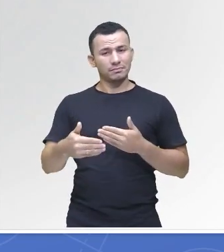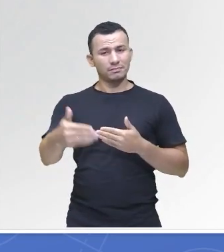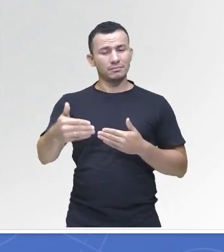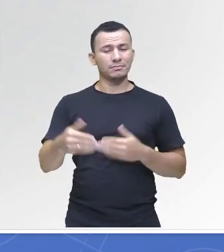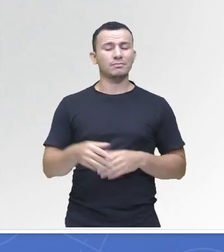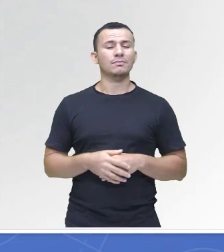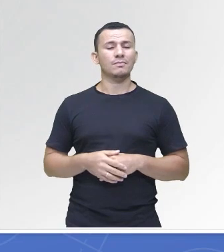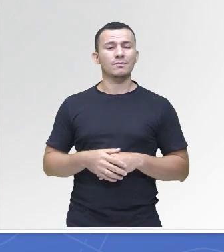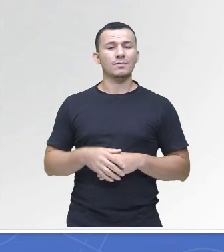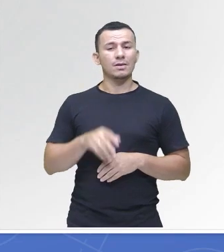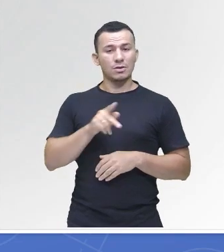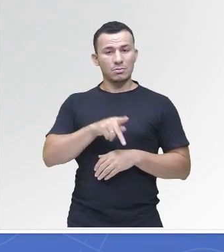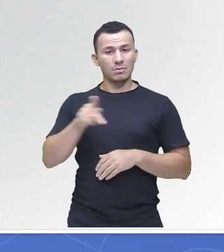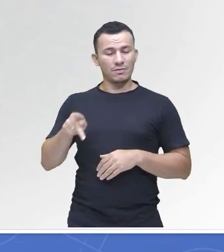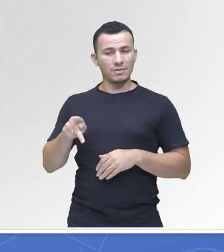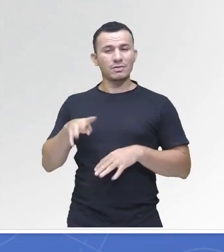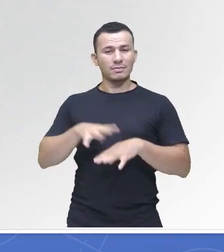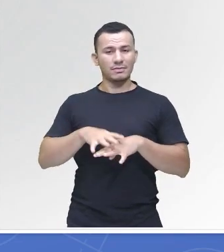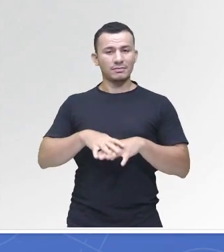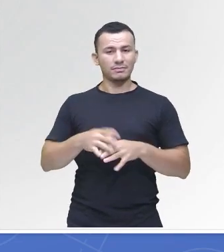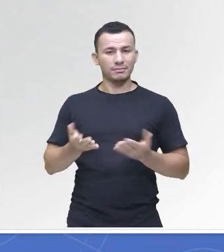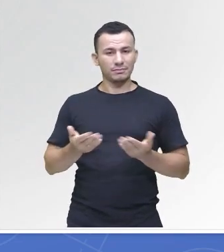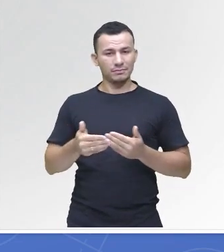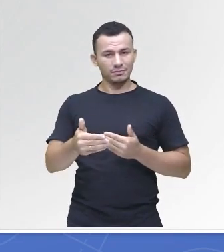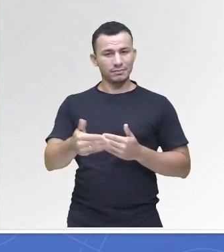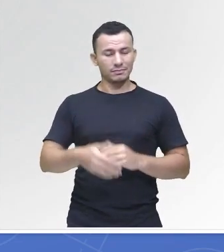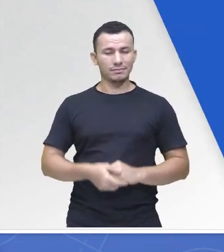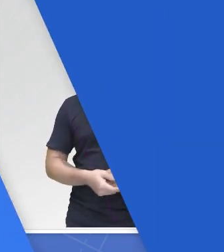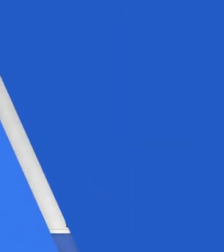aula do professor Alexandre.